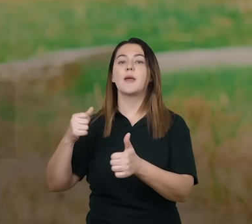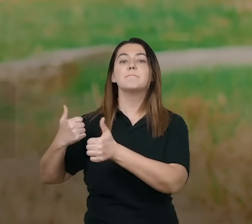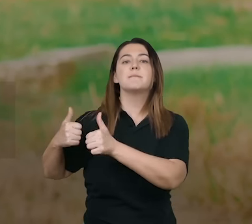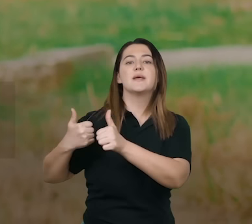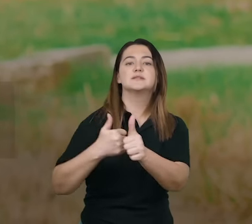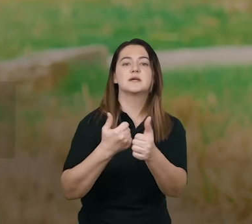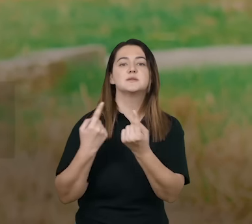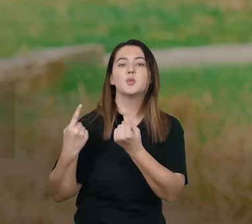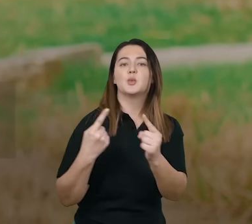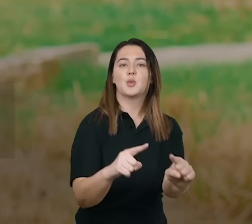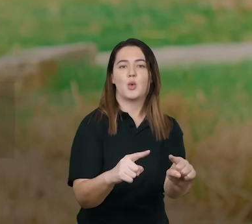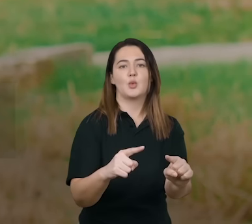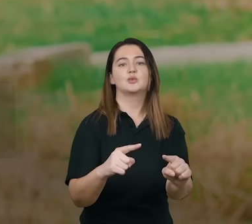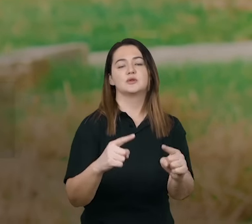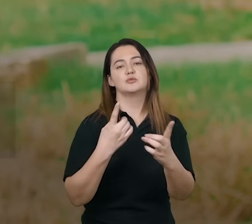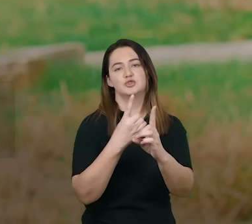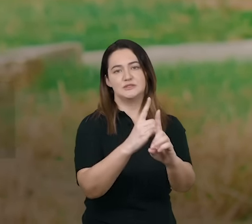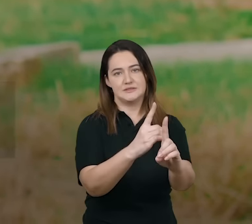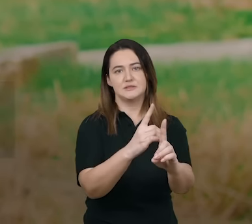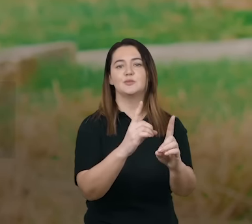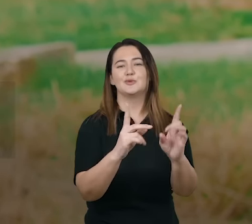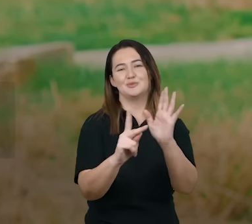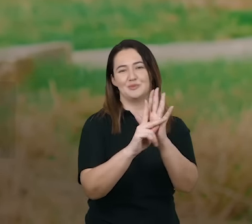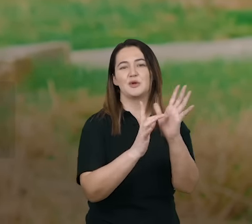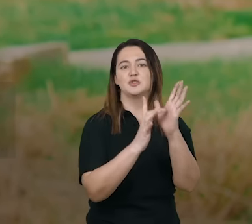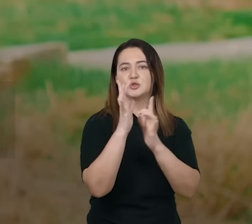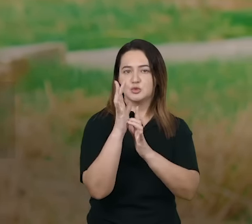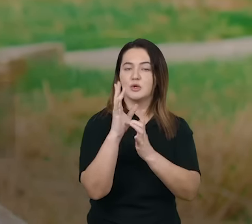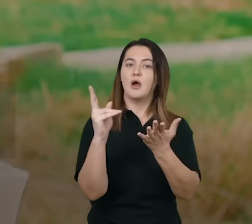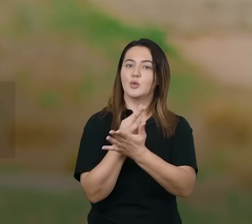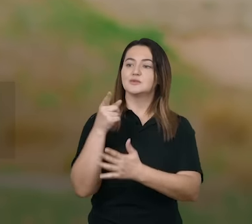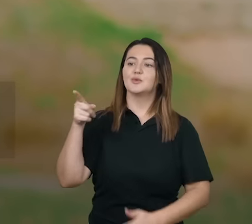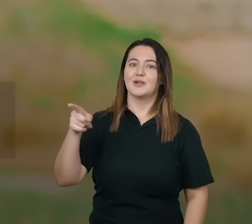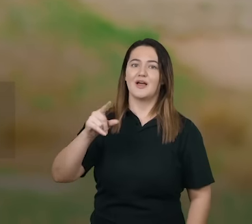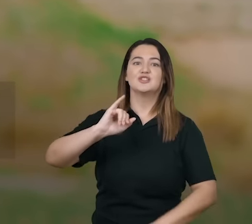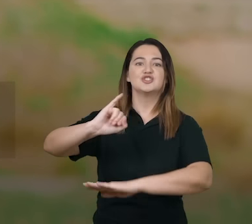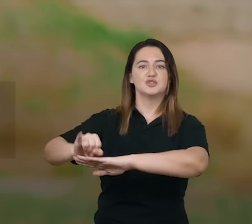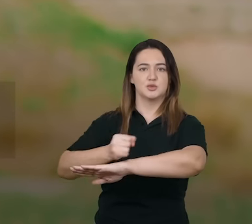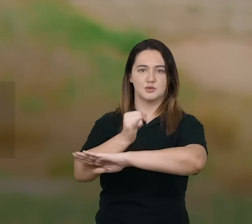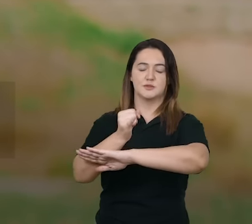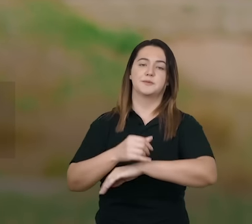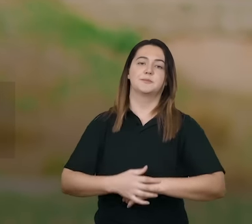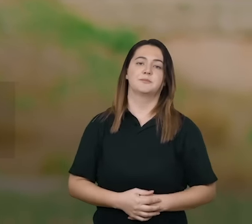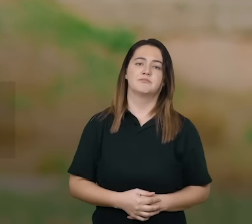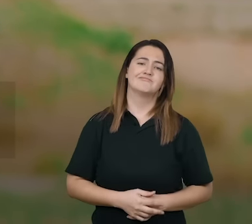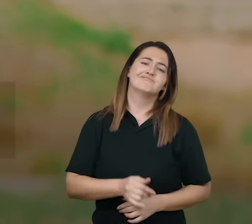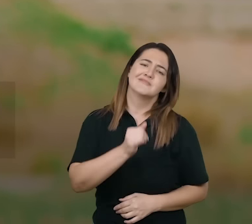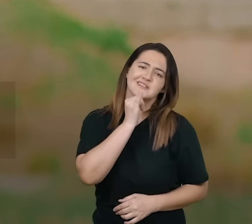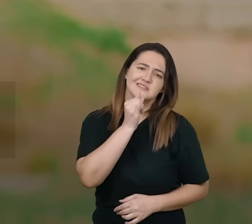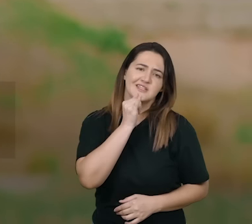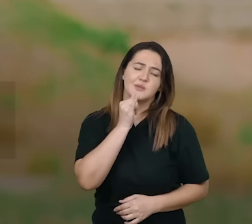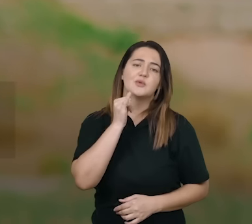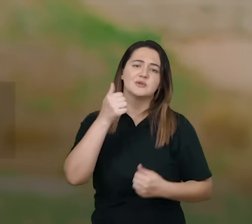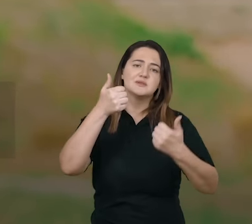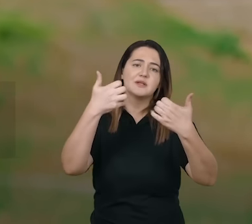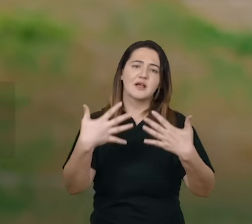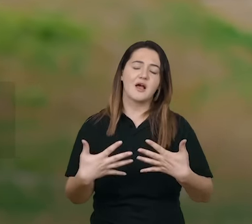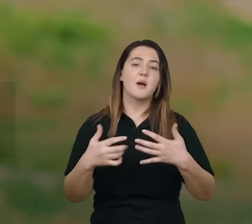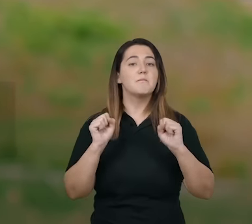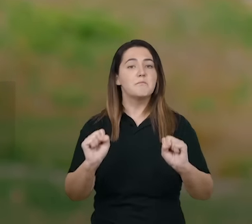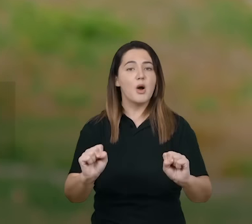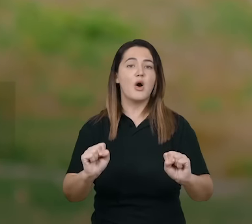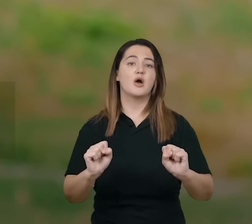perseguição oficial aos discípulos de Jesus que aconteceu em Jerusalém. Então esses exemplos, essas citações que eu fiz,